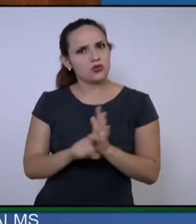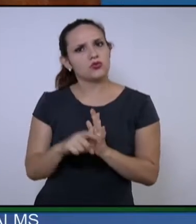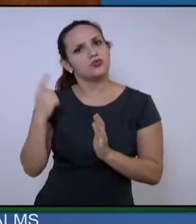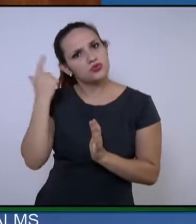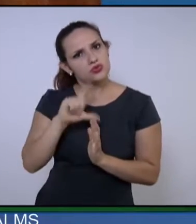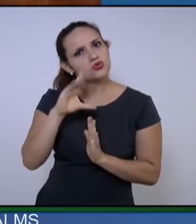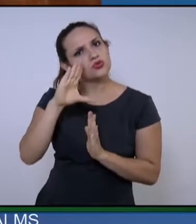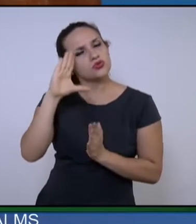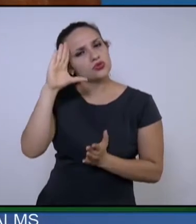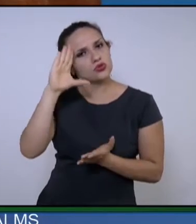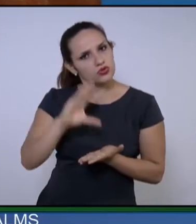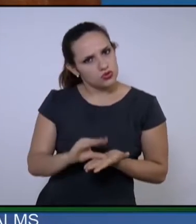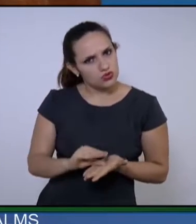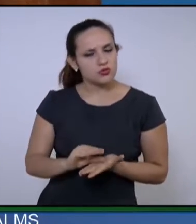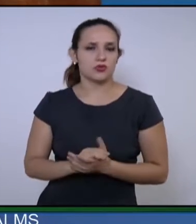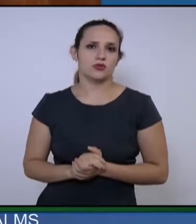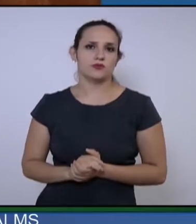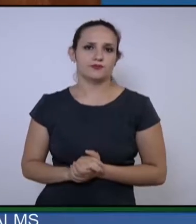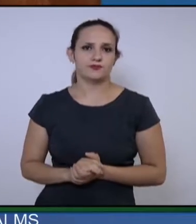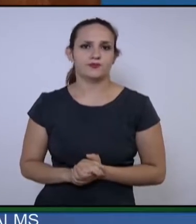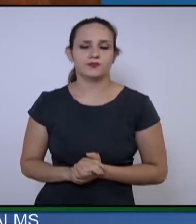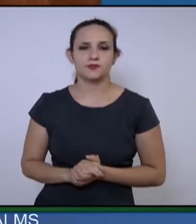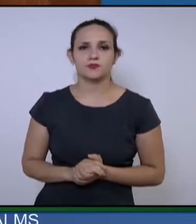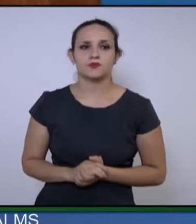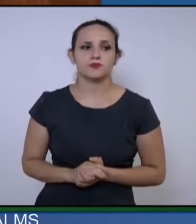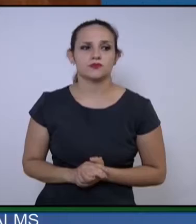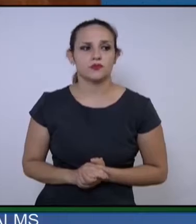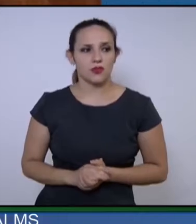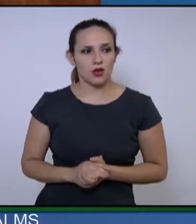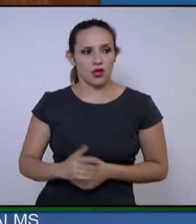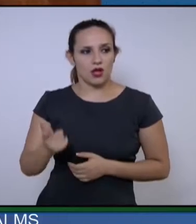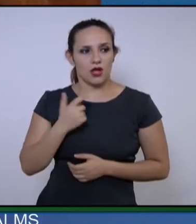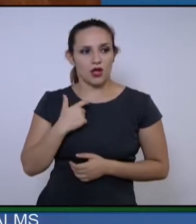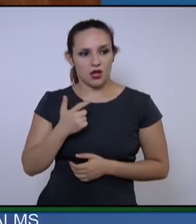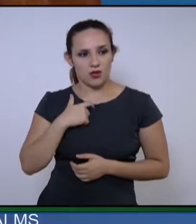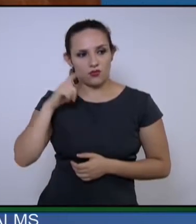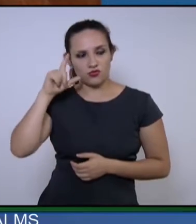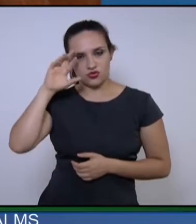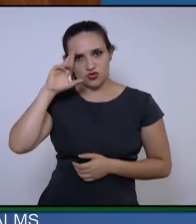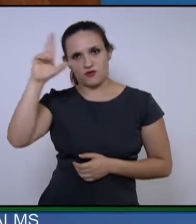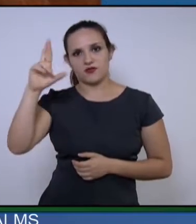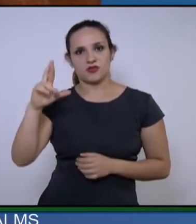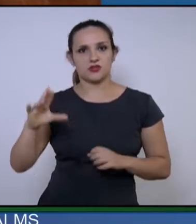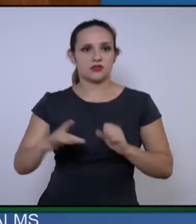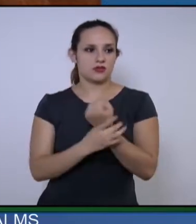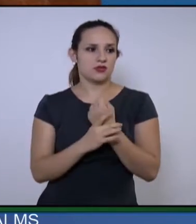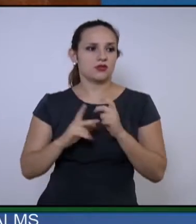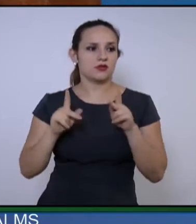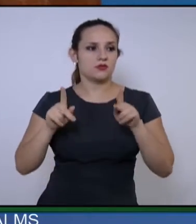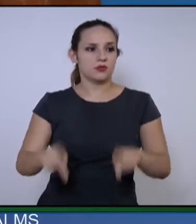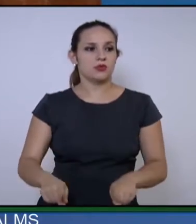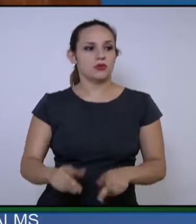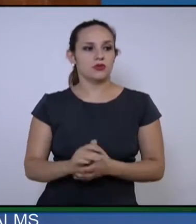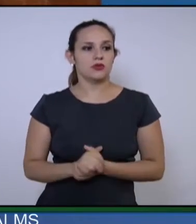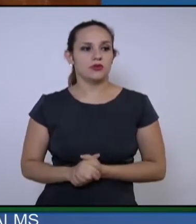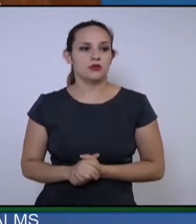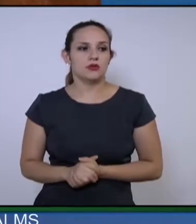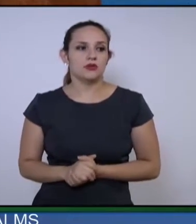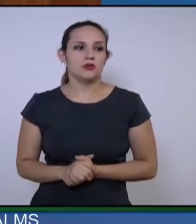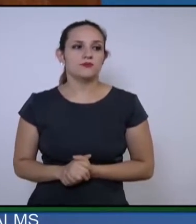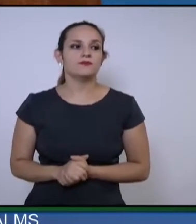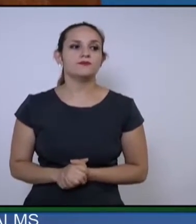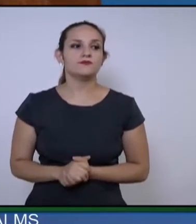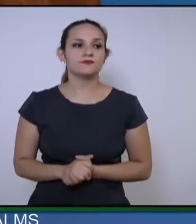do Exército Brasileiro, notadamente, no período em que eu estive na segurança pública. Mas